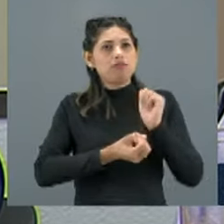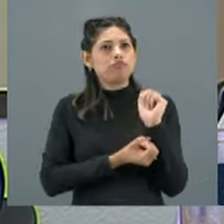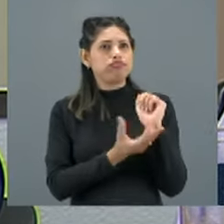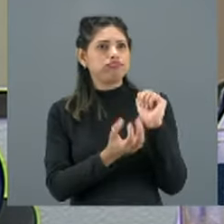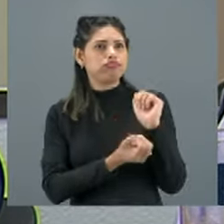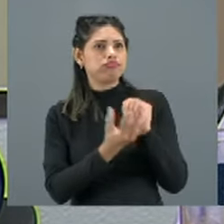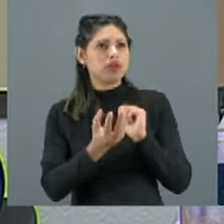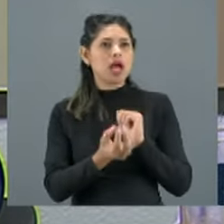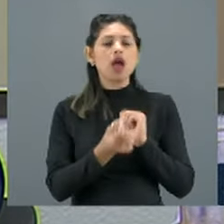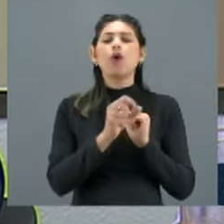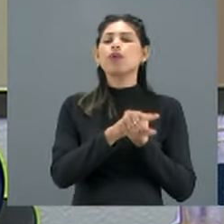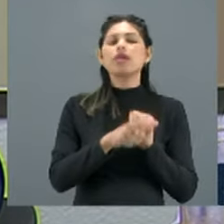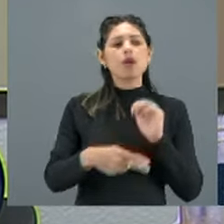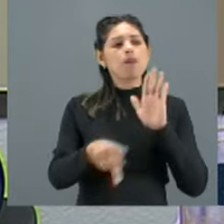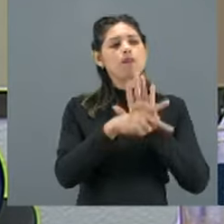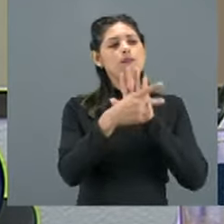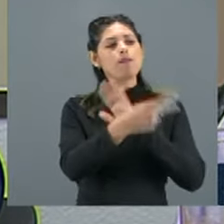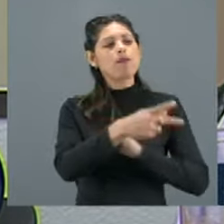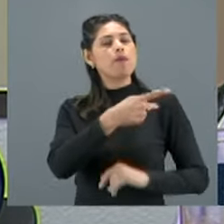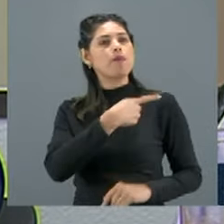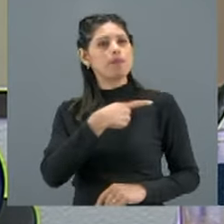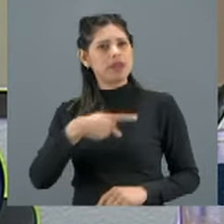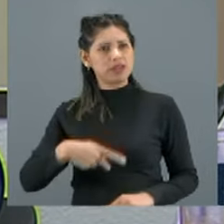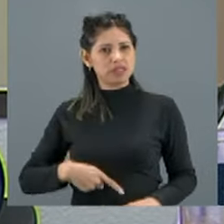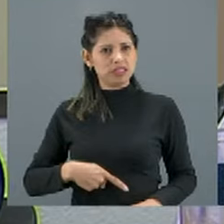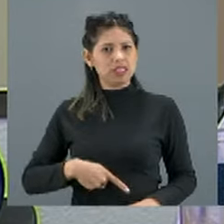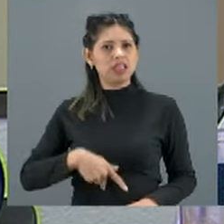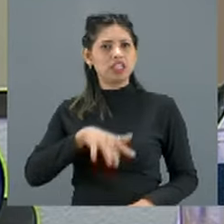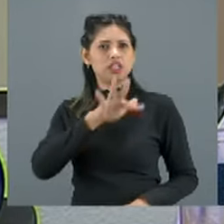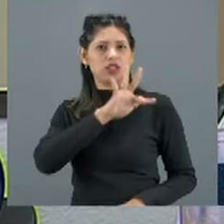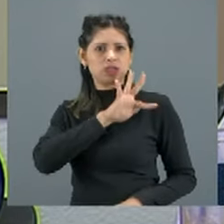ao nosso presidente da FUNAI.